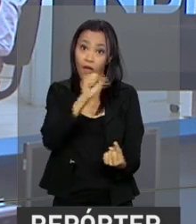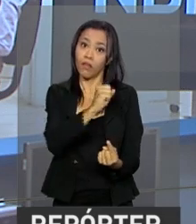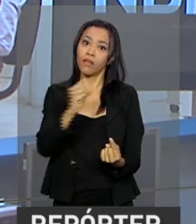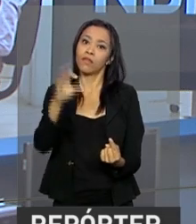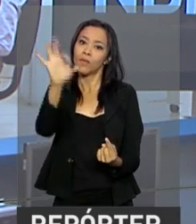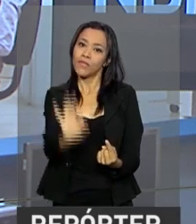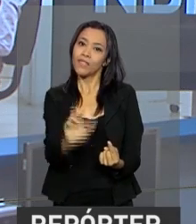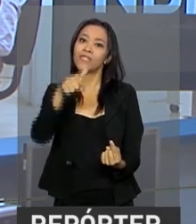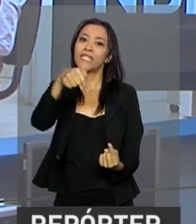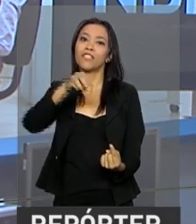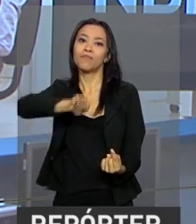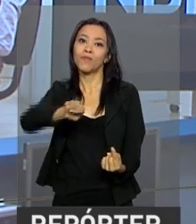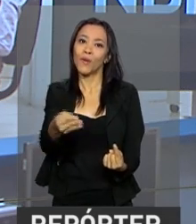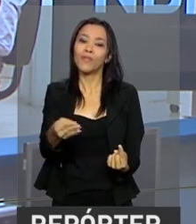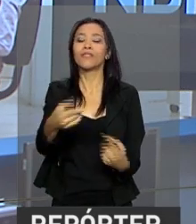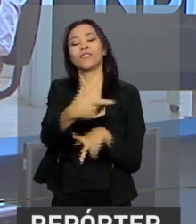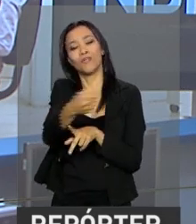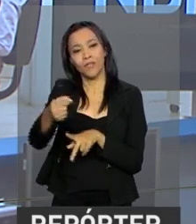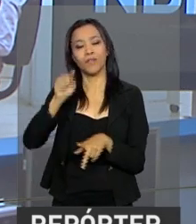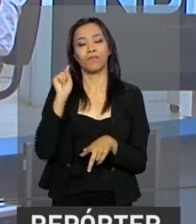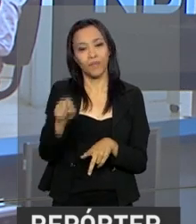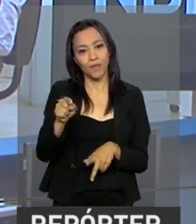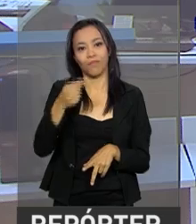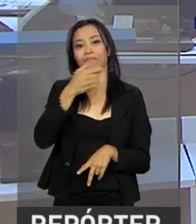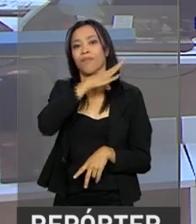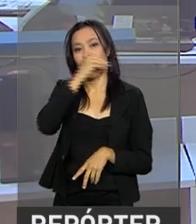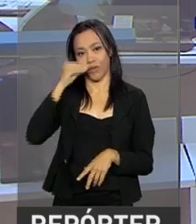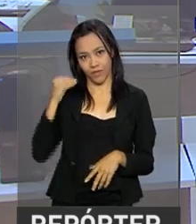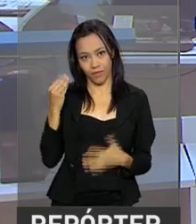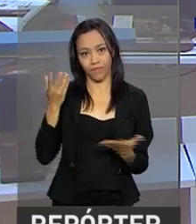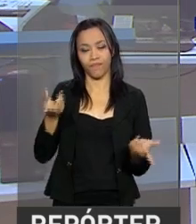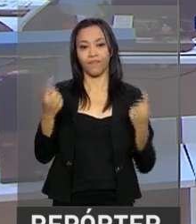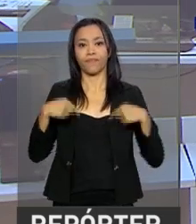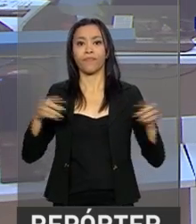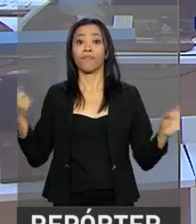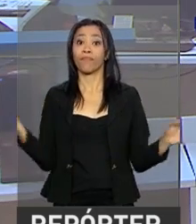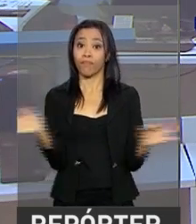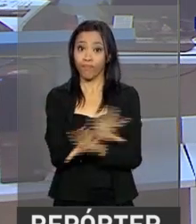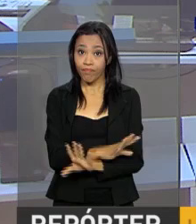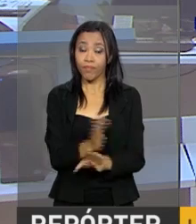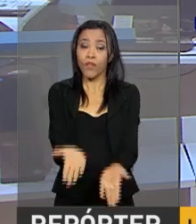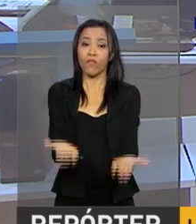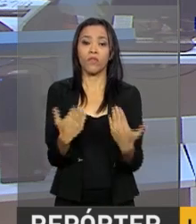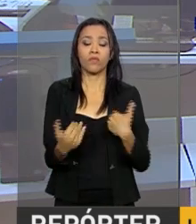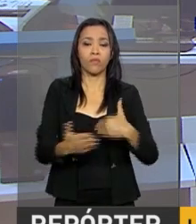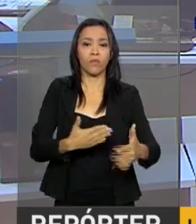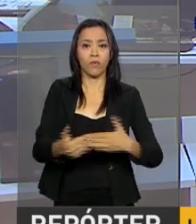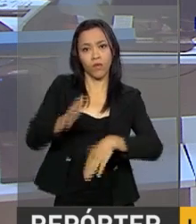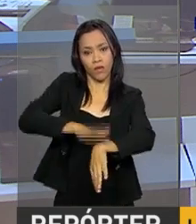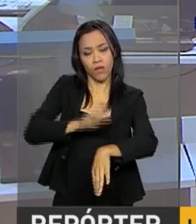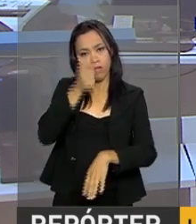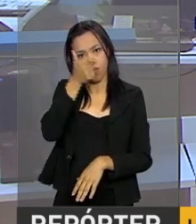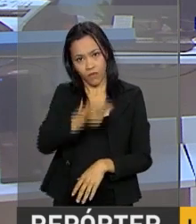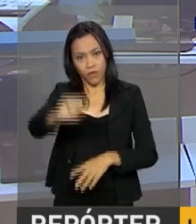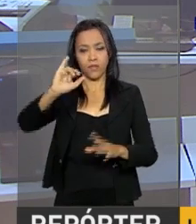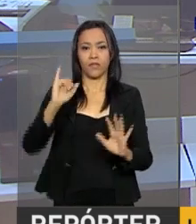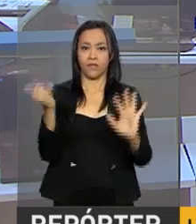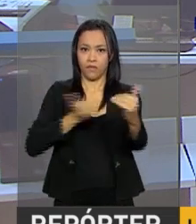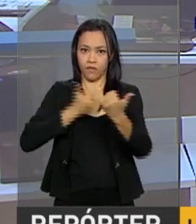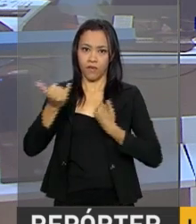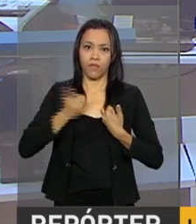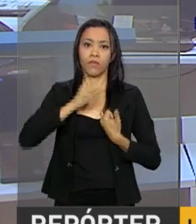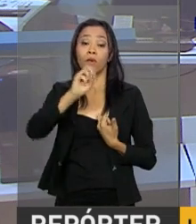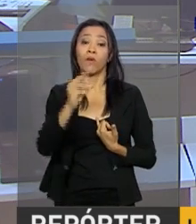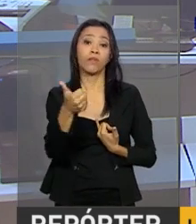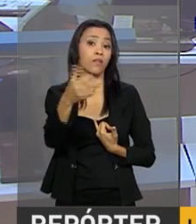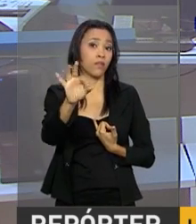80% dos 7 milhões e 200 mil adolescentes. E nós ficamos por aqui. Voltamos a qualquer momento com outras informações ou